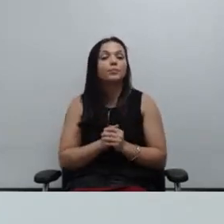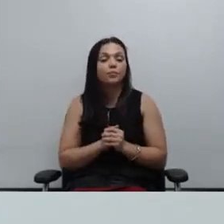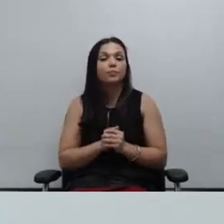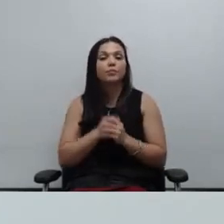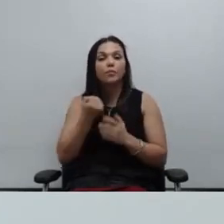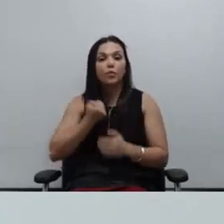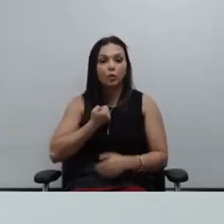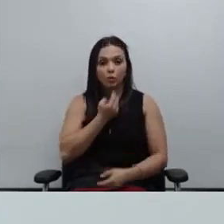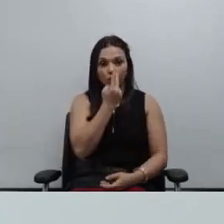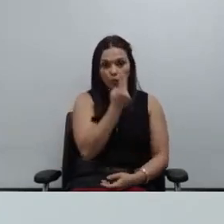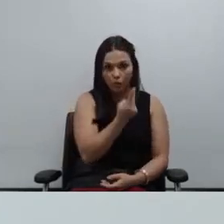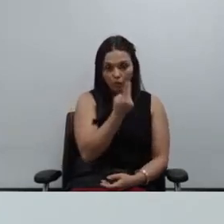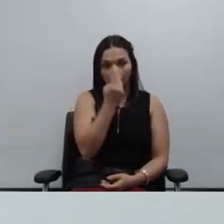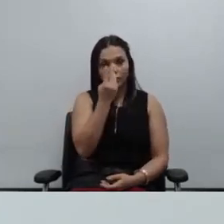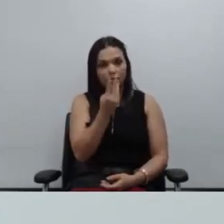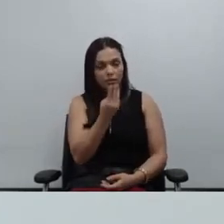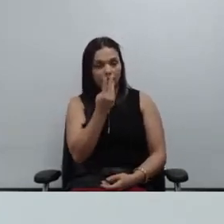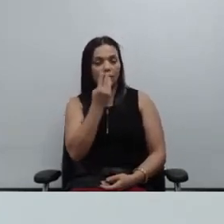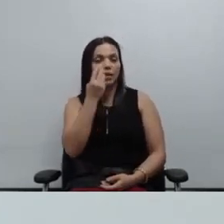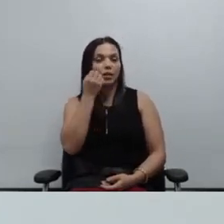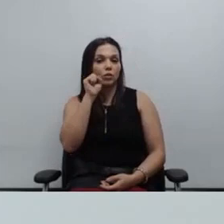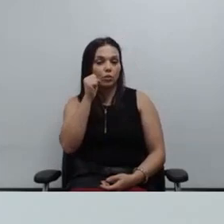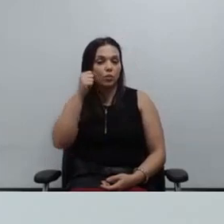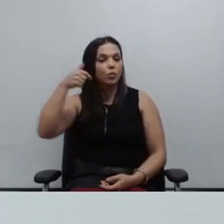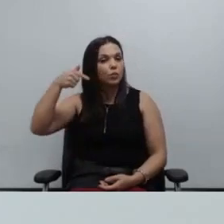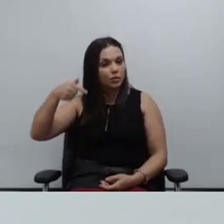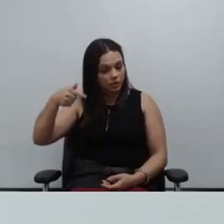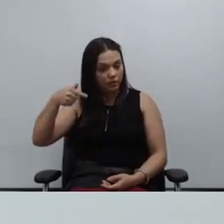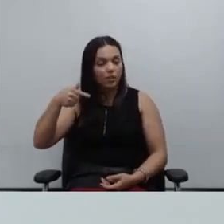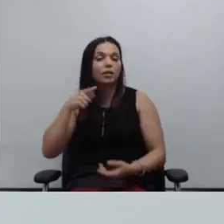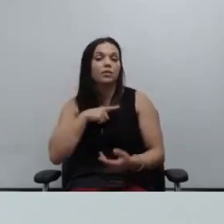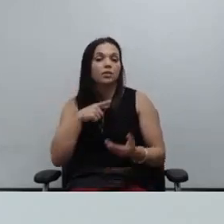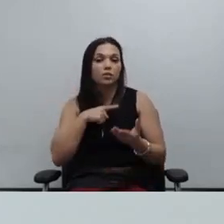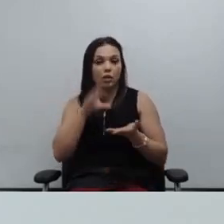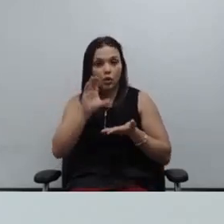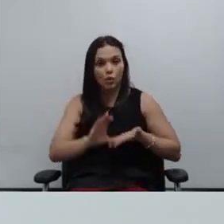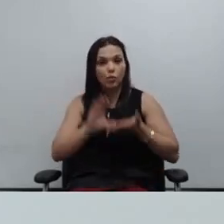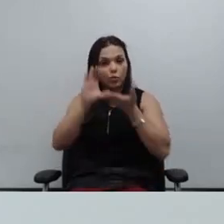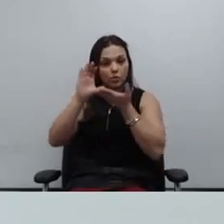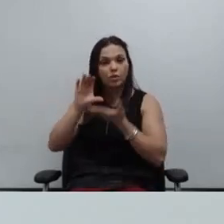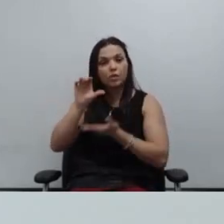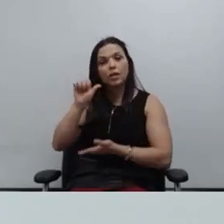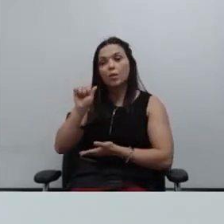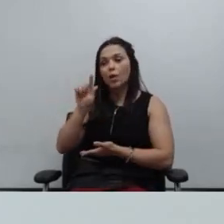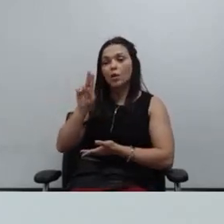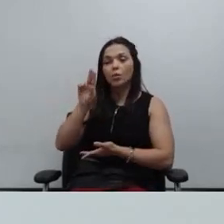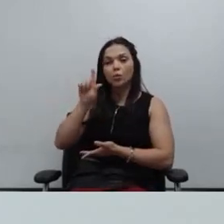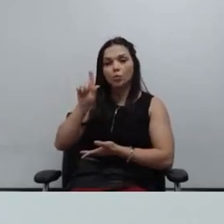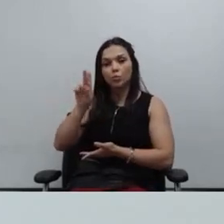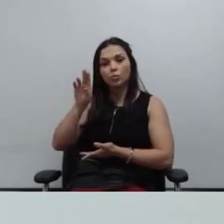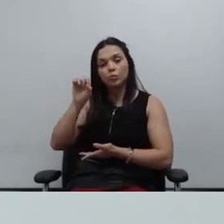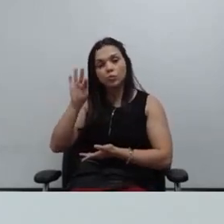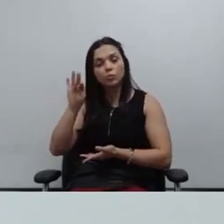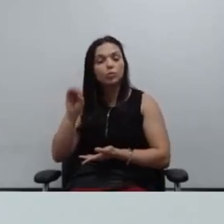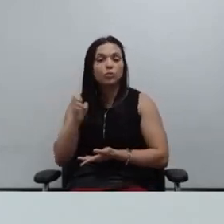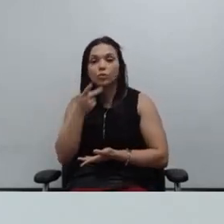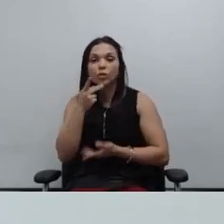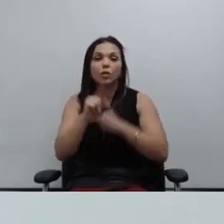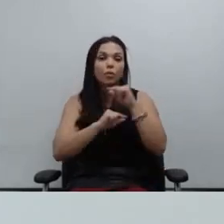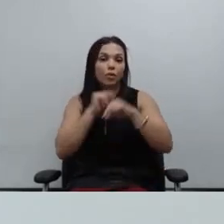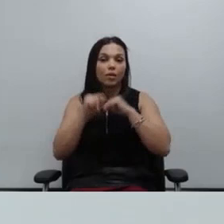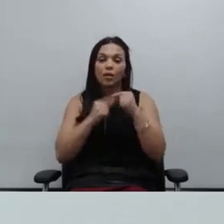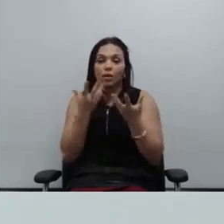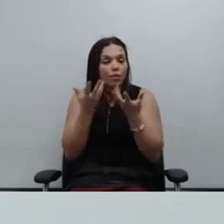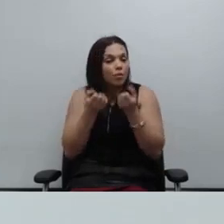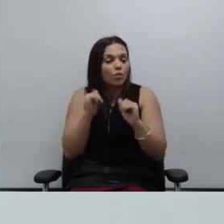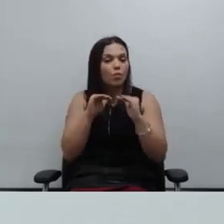folhas 283 e 287 constam o voto formulado pelo conselheiro Augusto Guilherme Barbosa, no sentido de não acolhimento